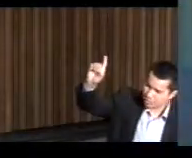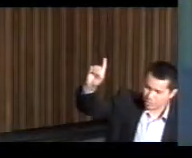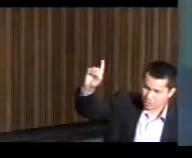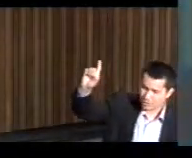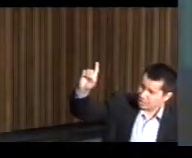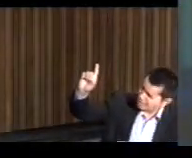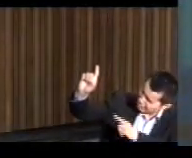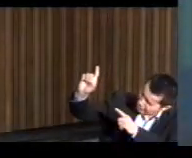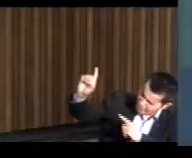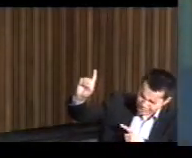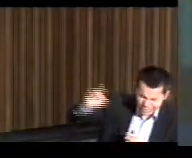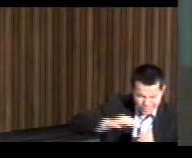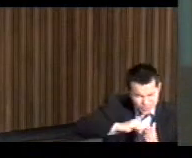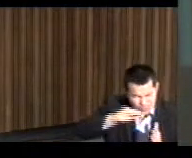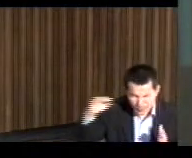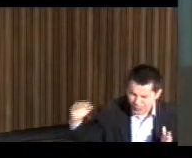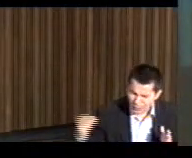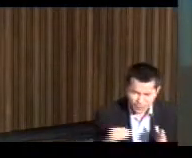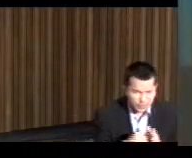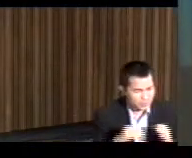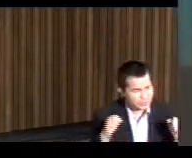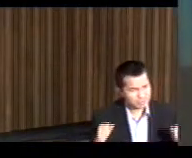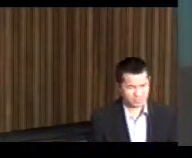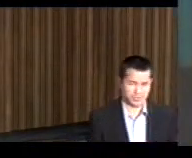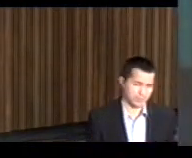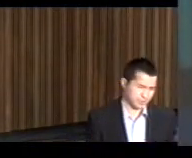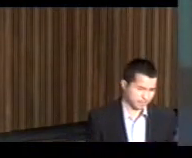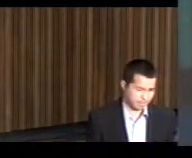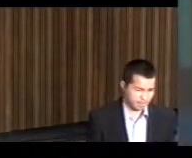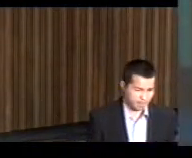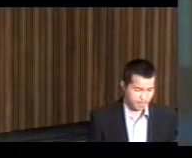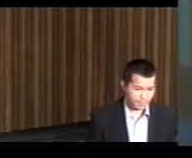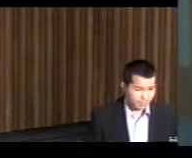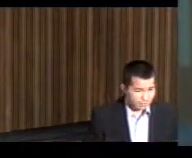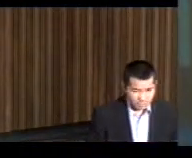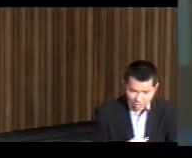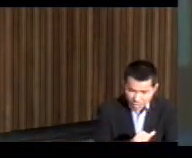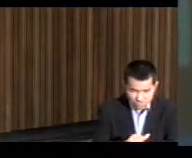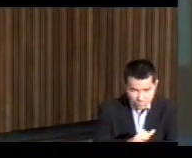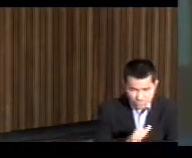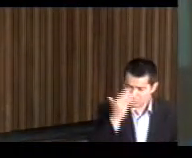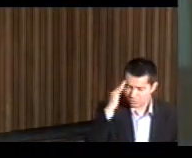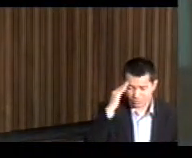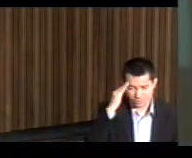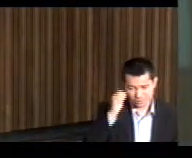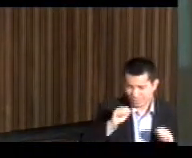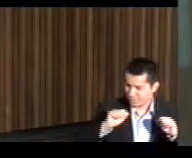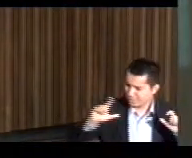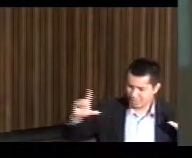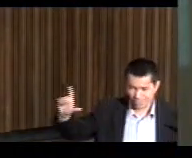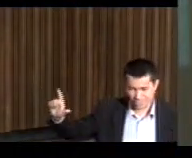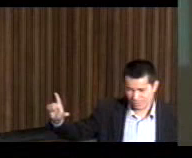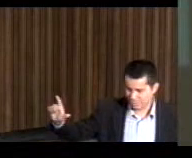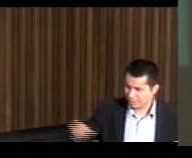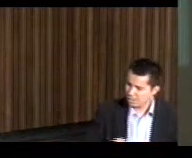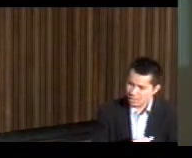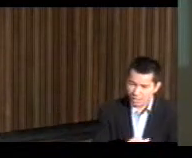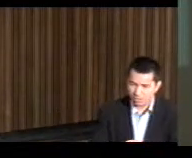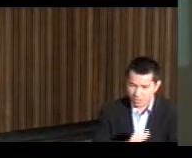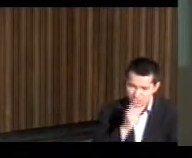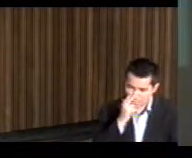Todo-Poderoso. Quem estava falando com Abraão não era apenas o Deus que pode falar conosco, como